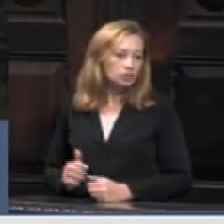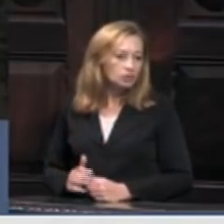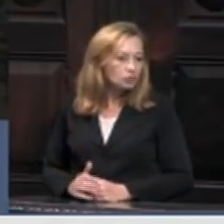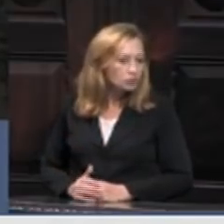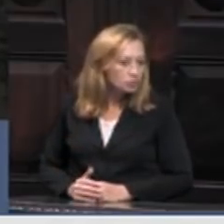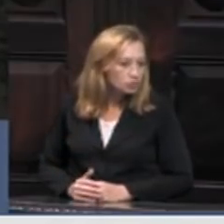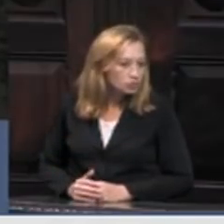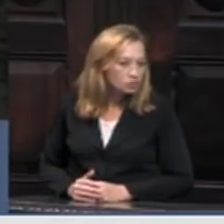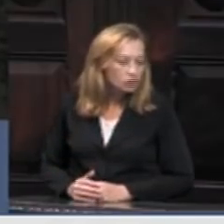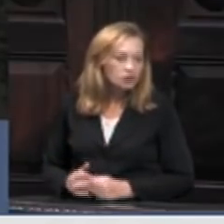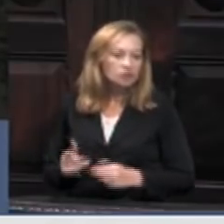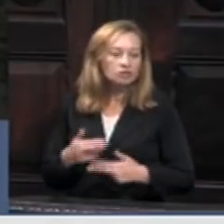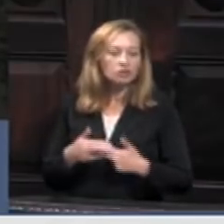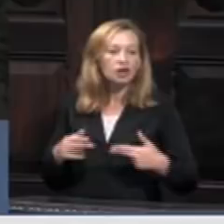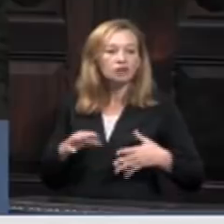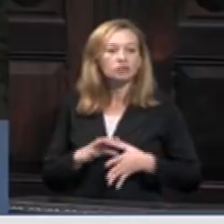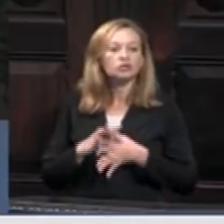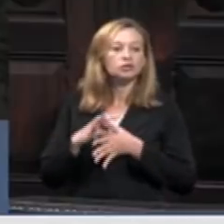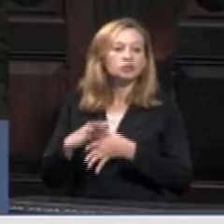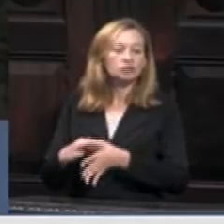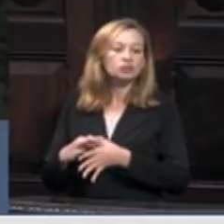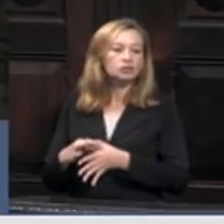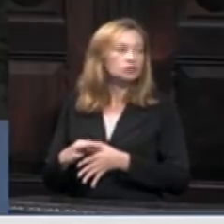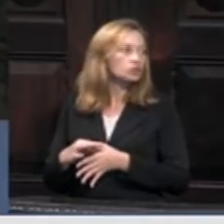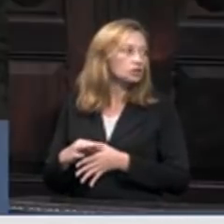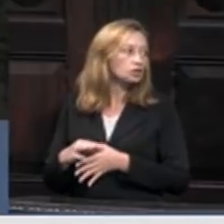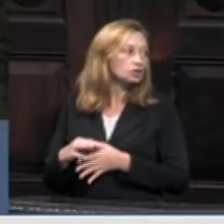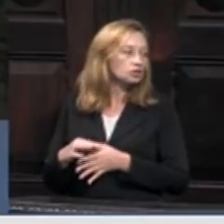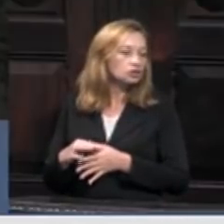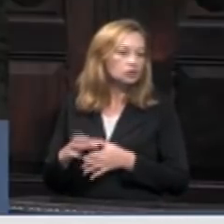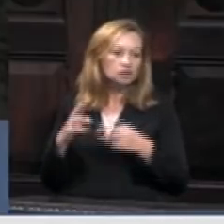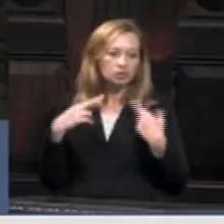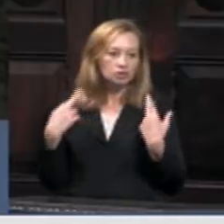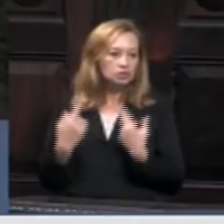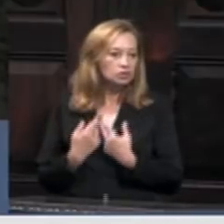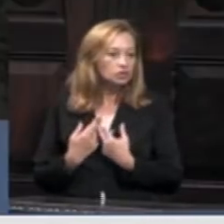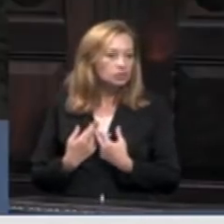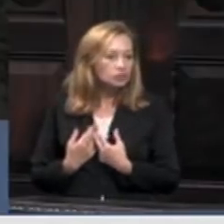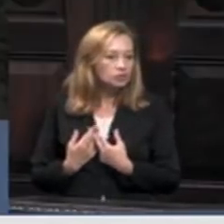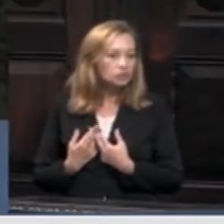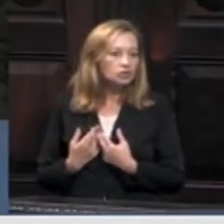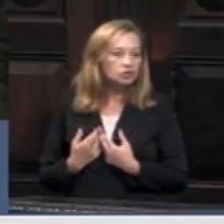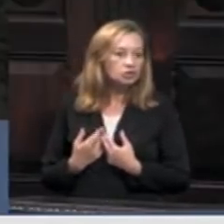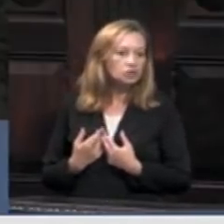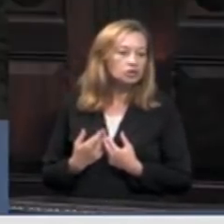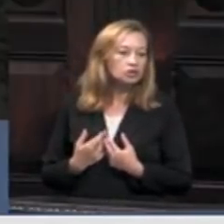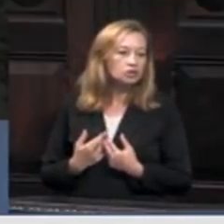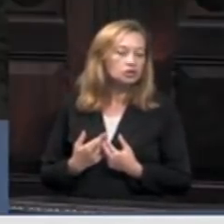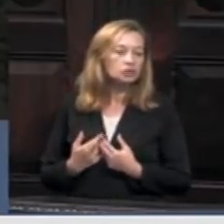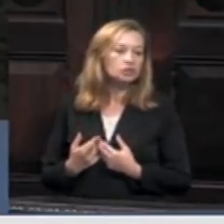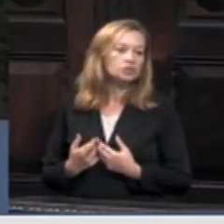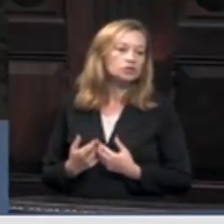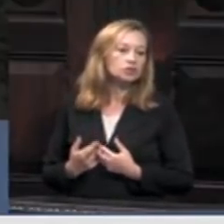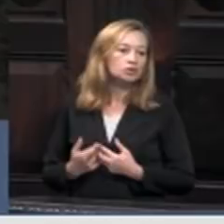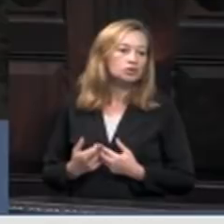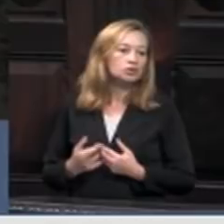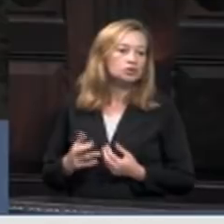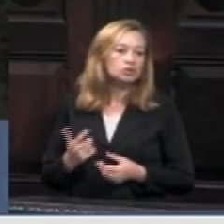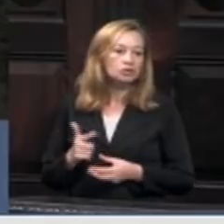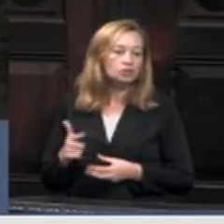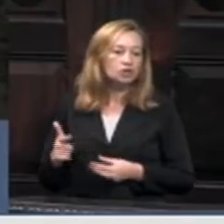reunião de líderes. Não houve reunião de líderes. Não, é isso que eu estou dizendo. Não houve reunião de líderes, então não